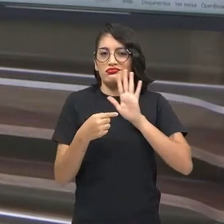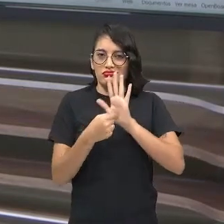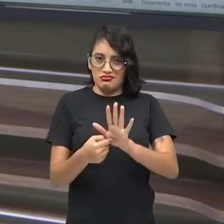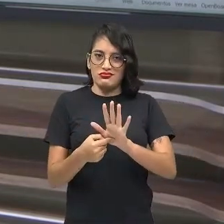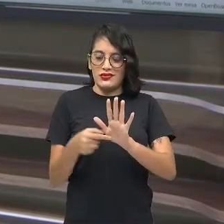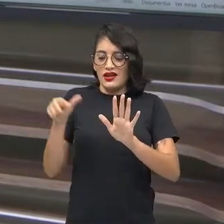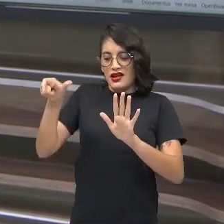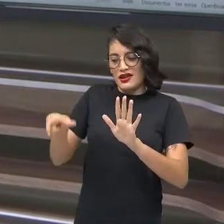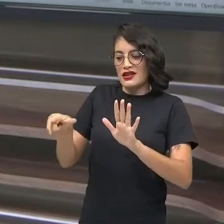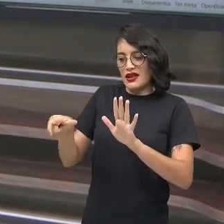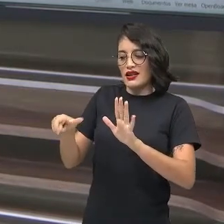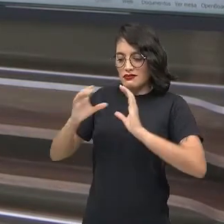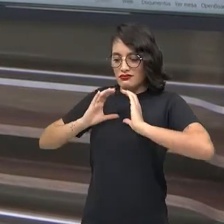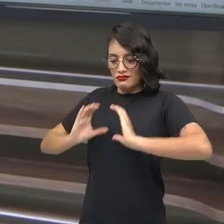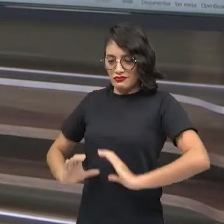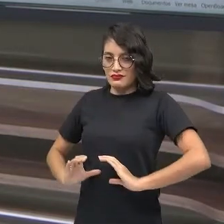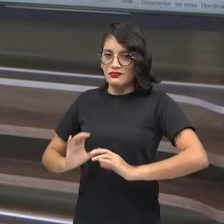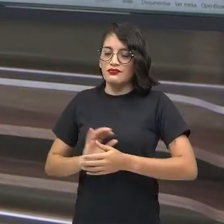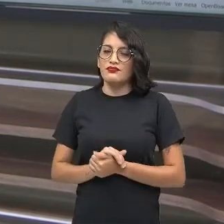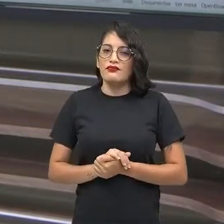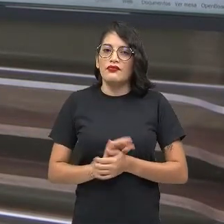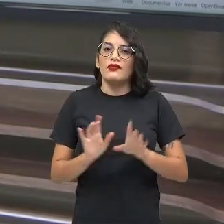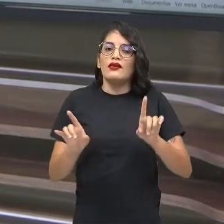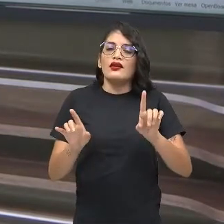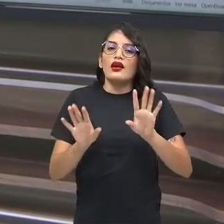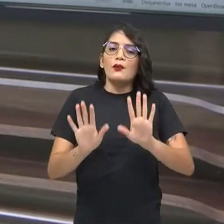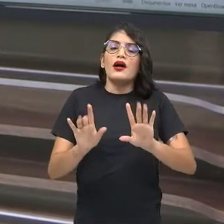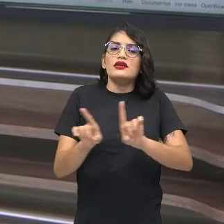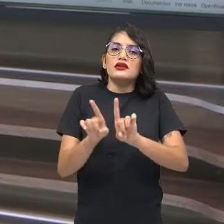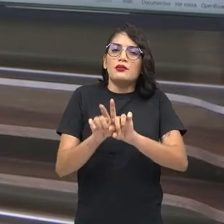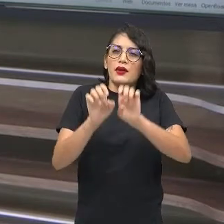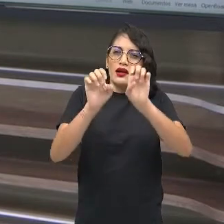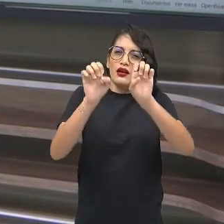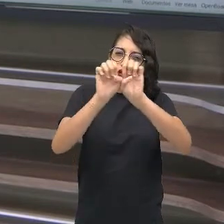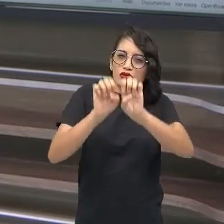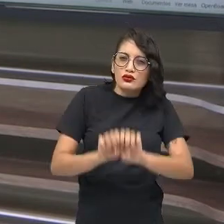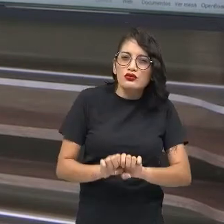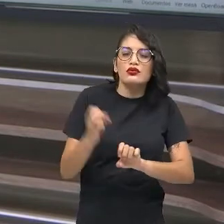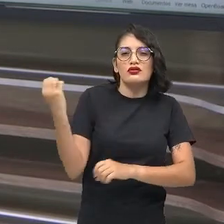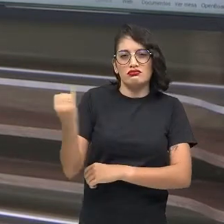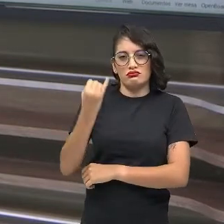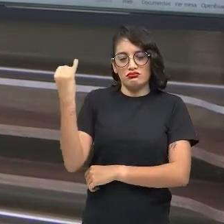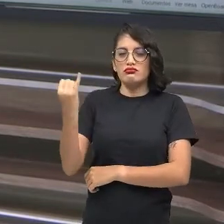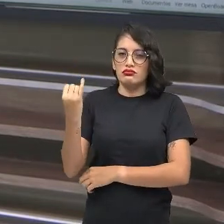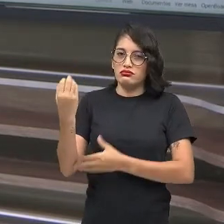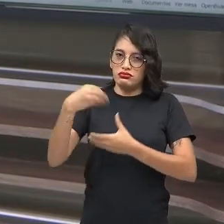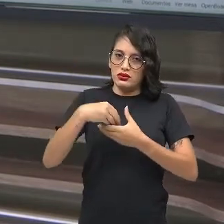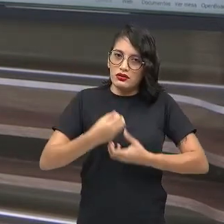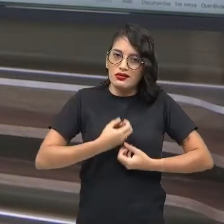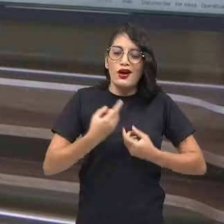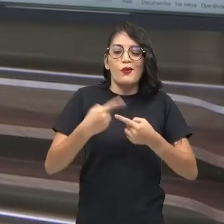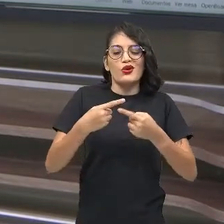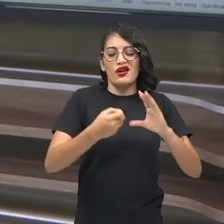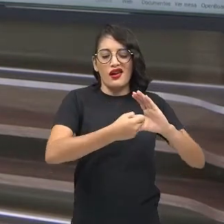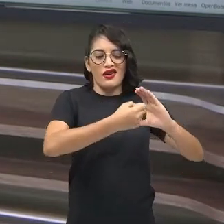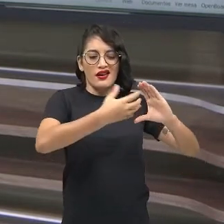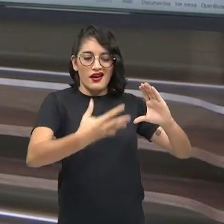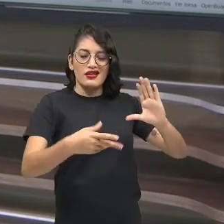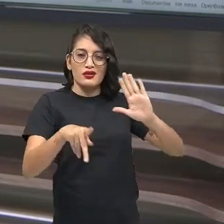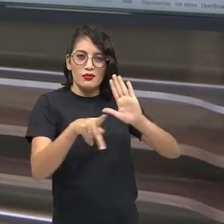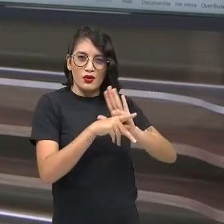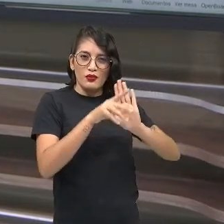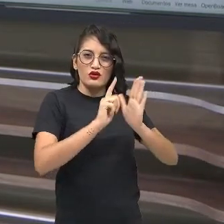o eu lírico se comporta. Mas claro também que a estrutura é muito importante, porque ela é característica do